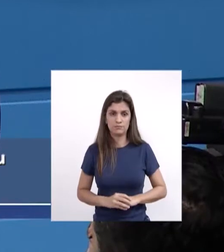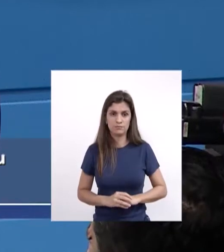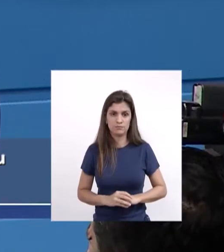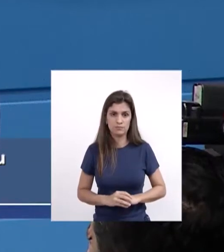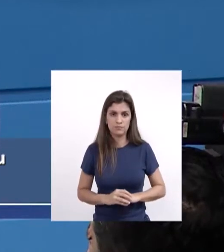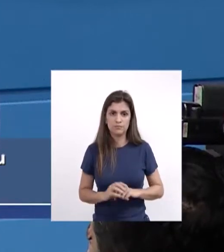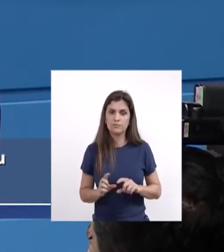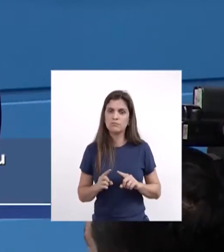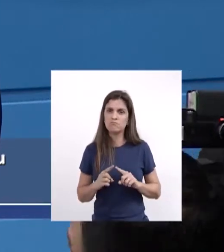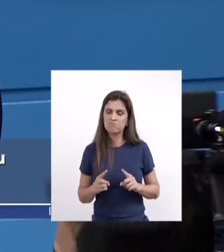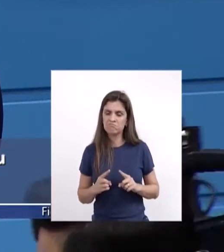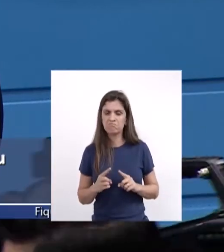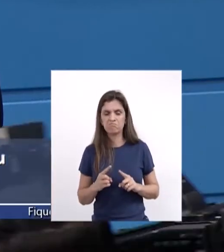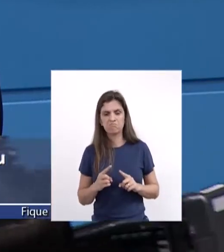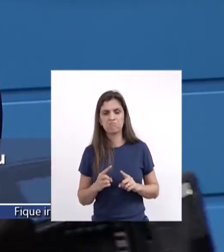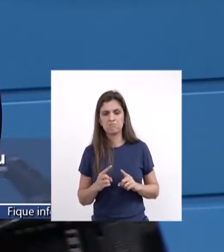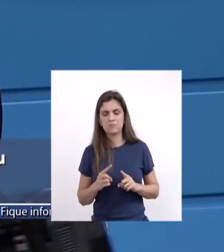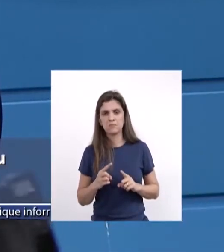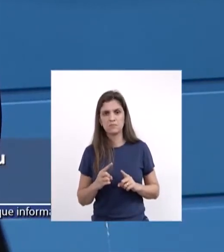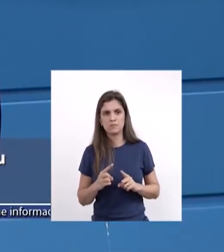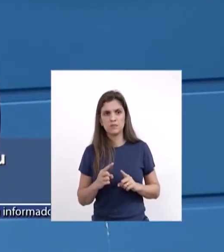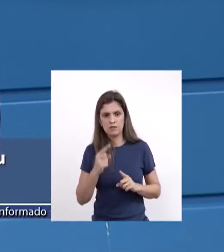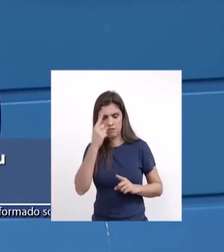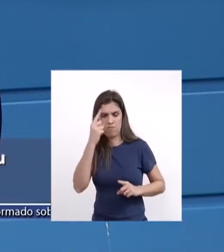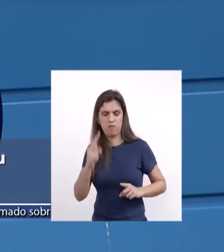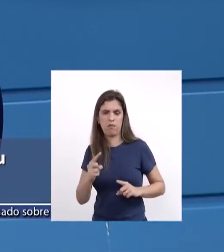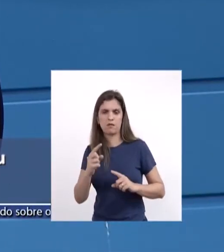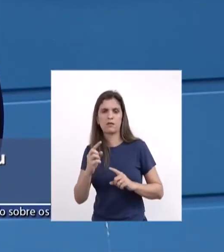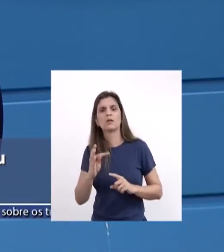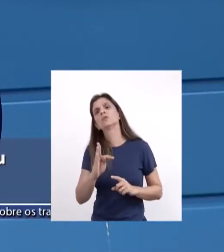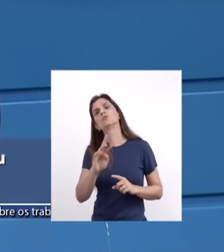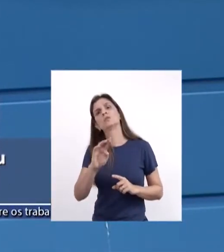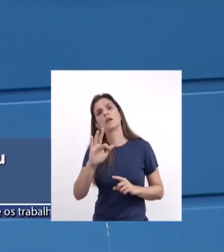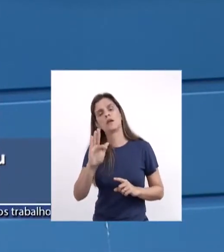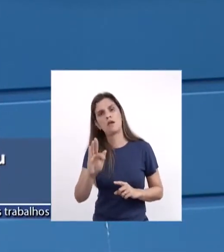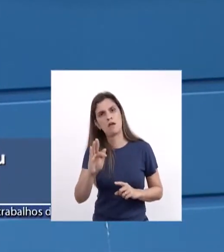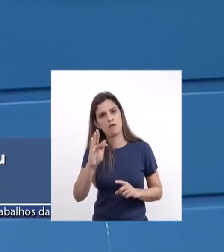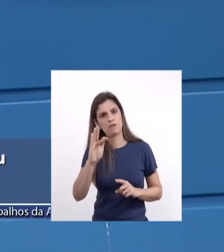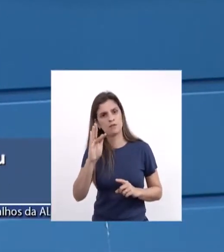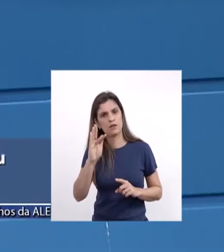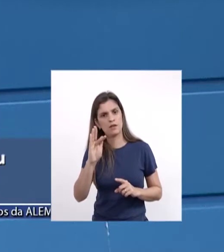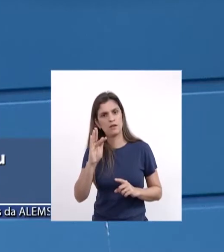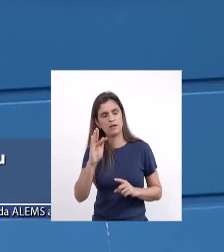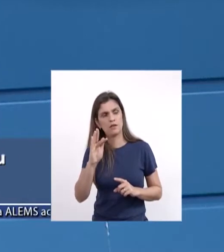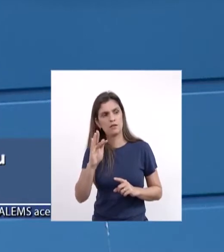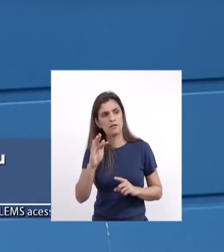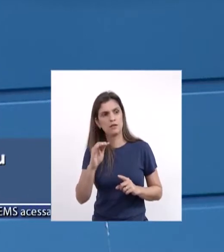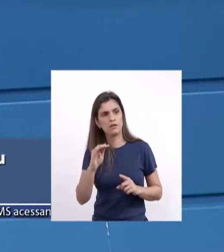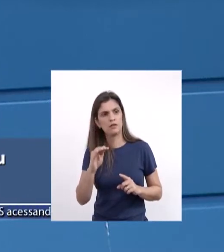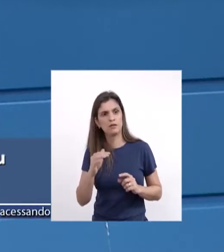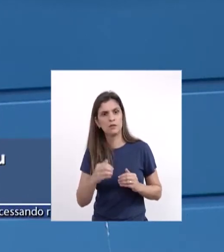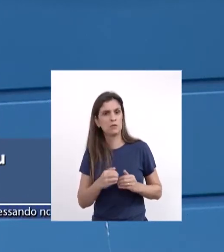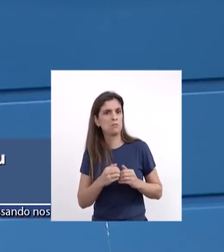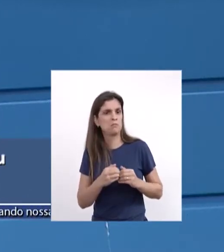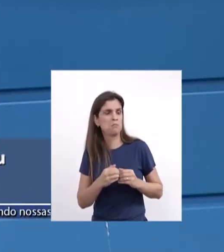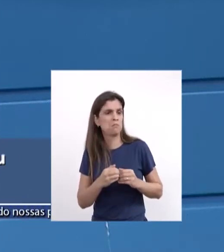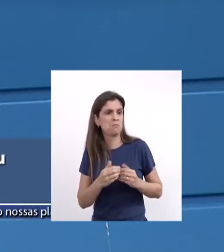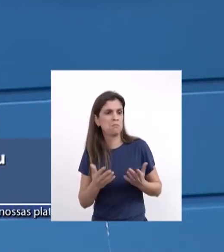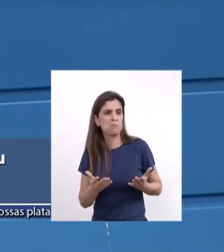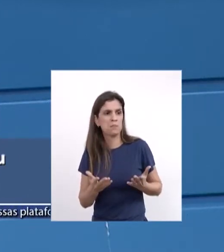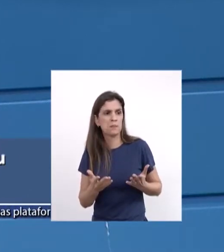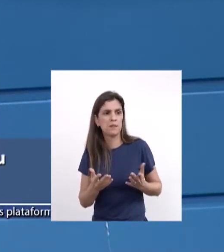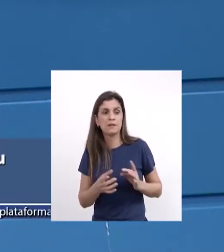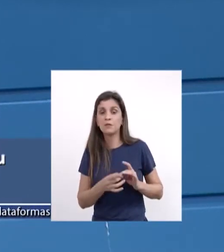do TRF, que não permitiu que a CCR Via pudesse diminuir o valor